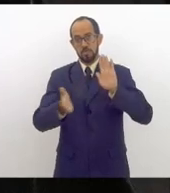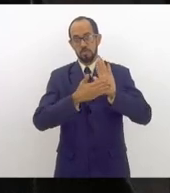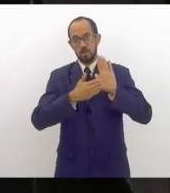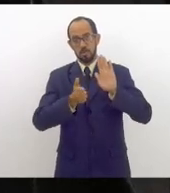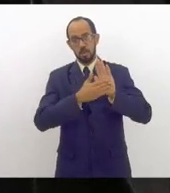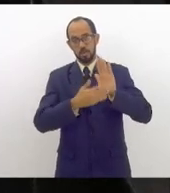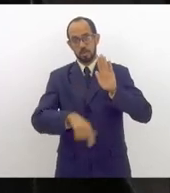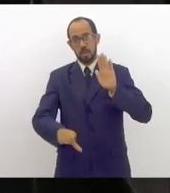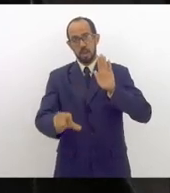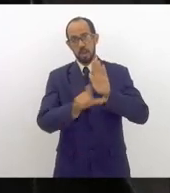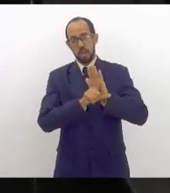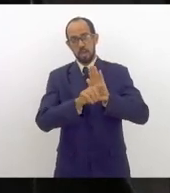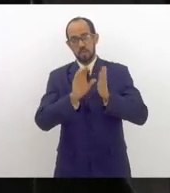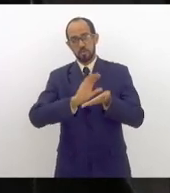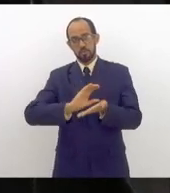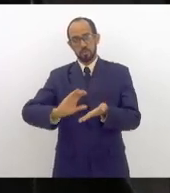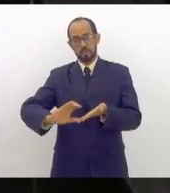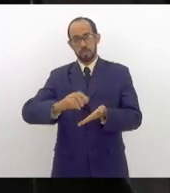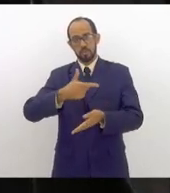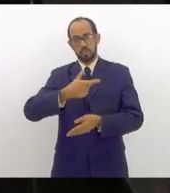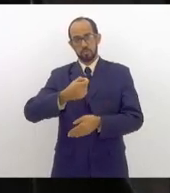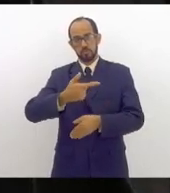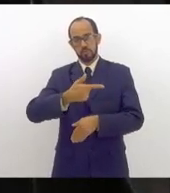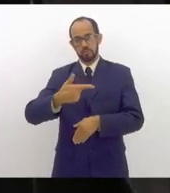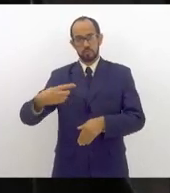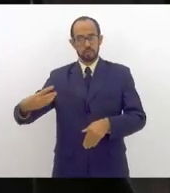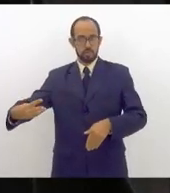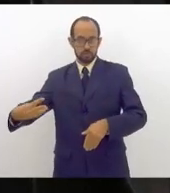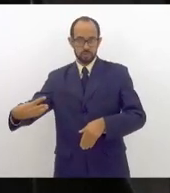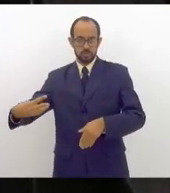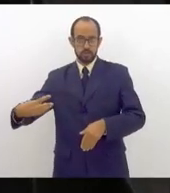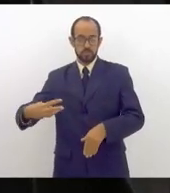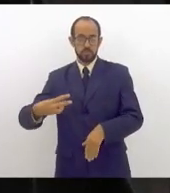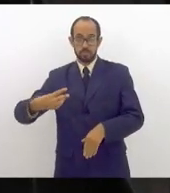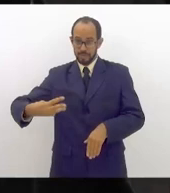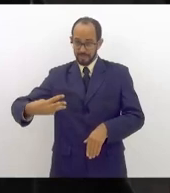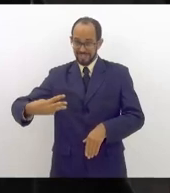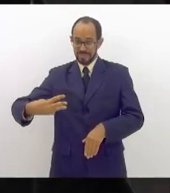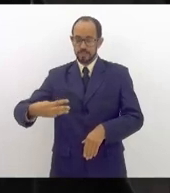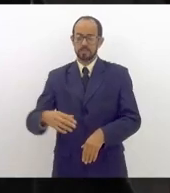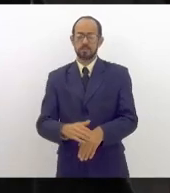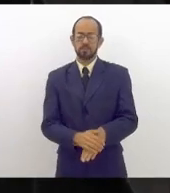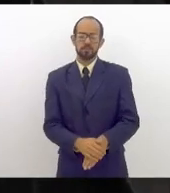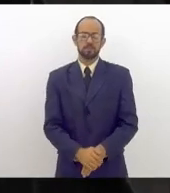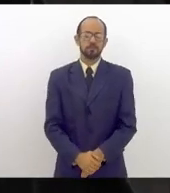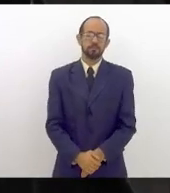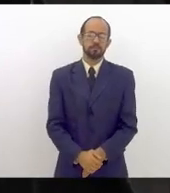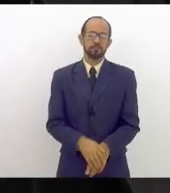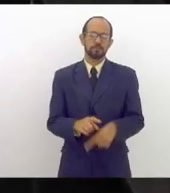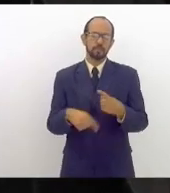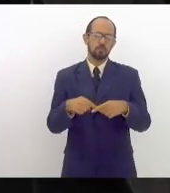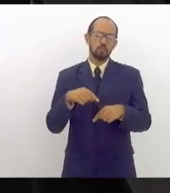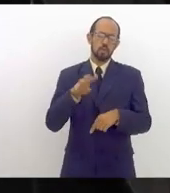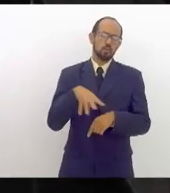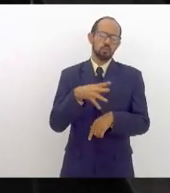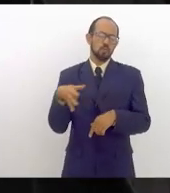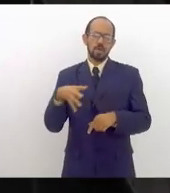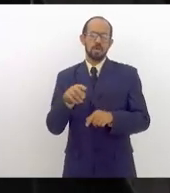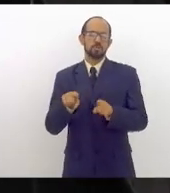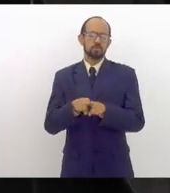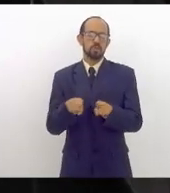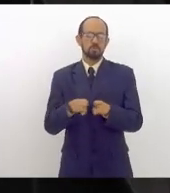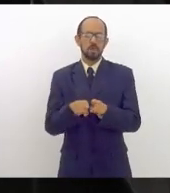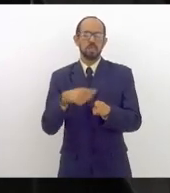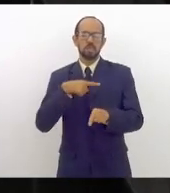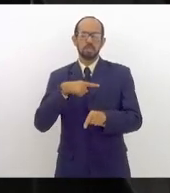lei orçamentária para 2023. E aí, depois do quadro, ele ainda faz o seguinte